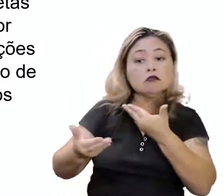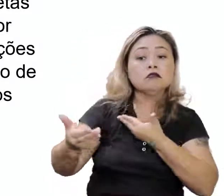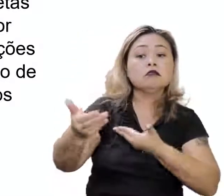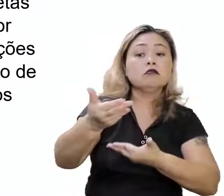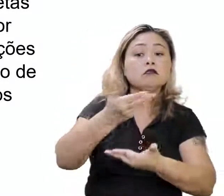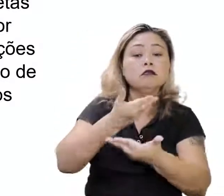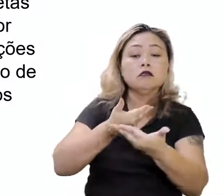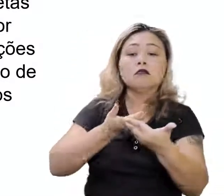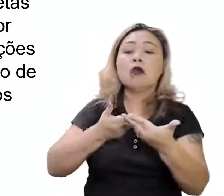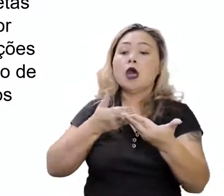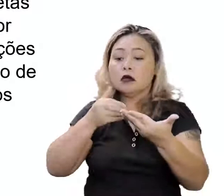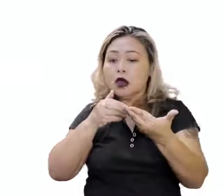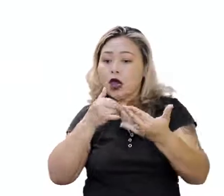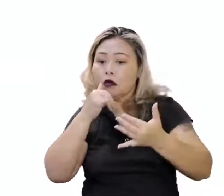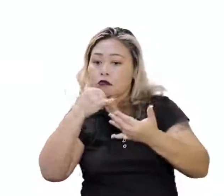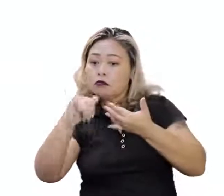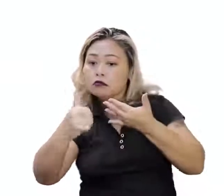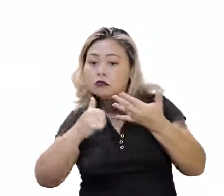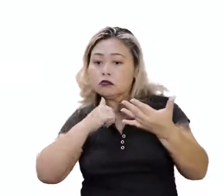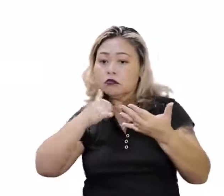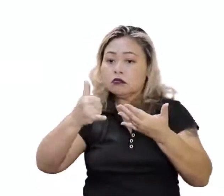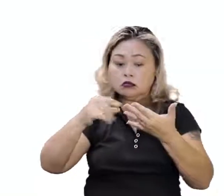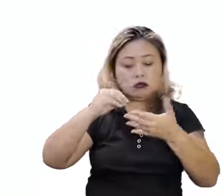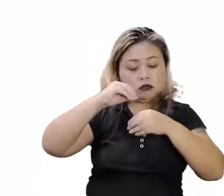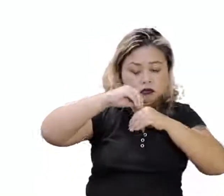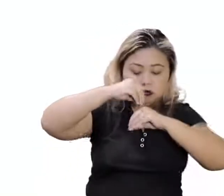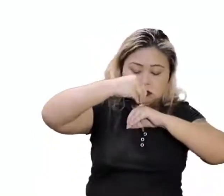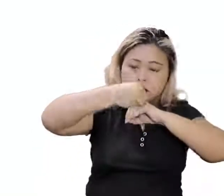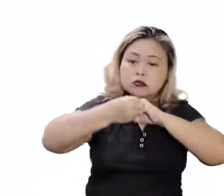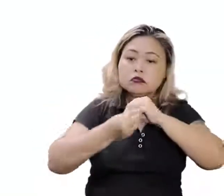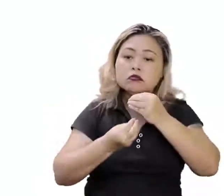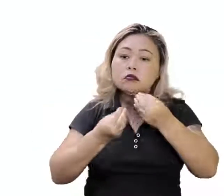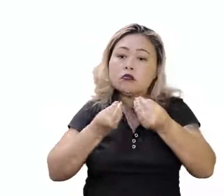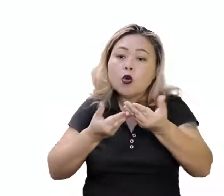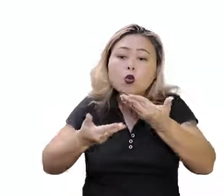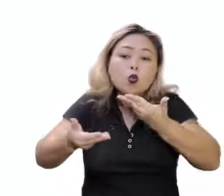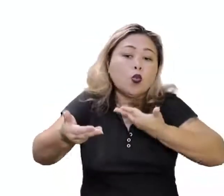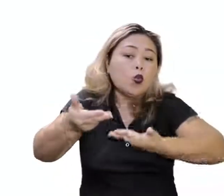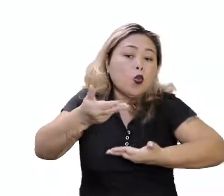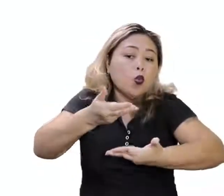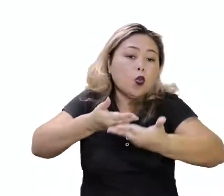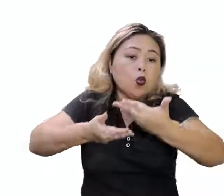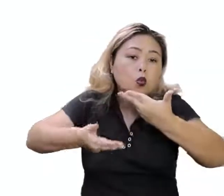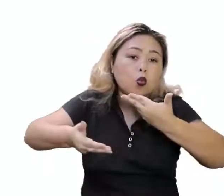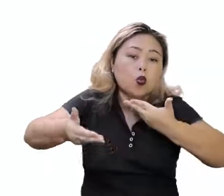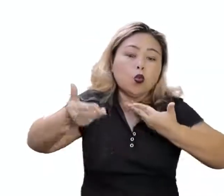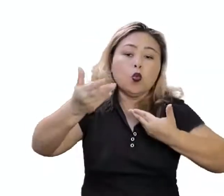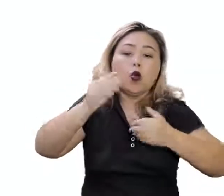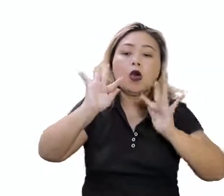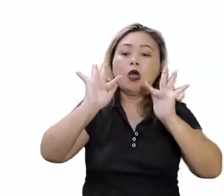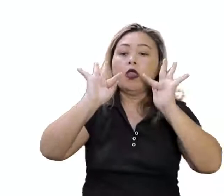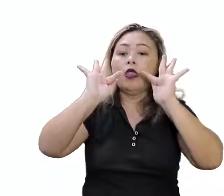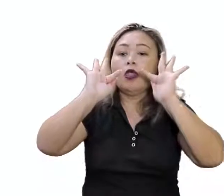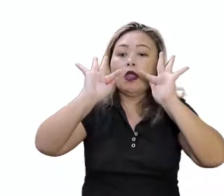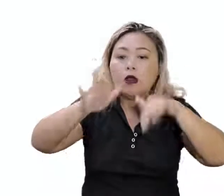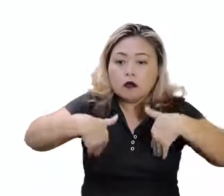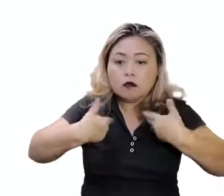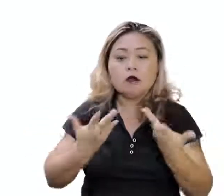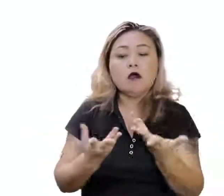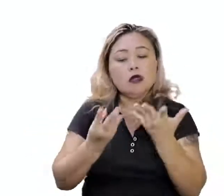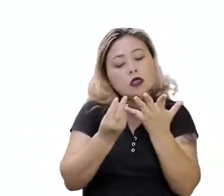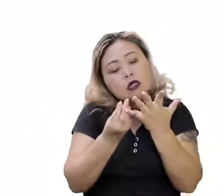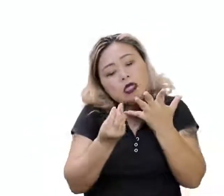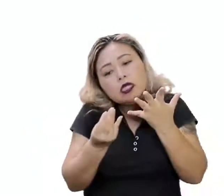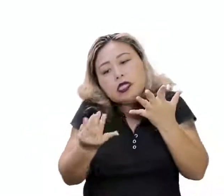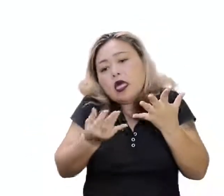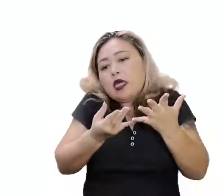alimentares e fluxo de energia entre esses organismos. Todos eles vão findar nos